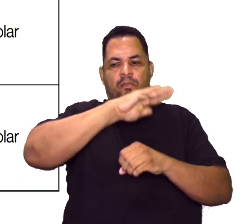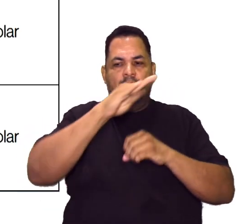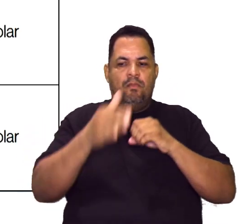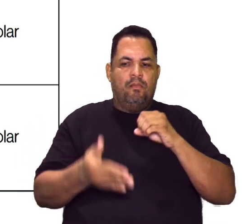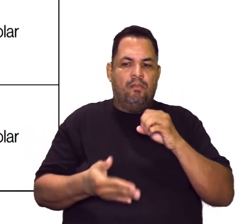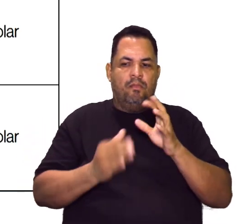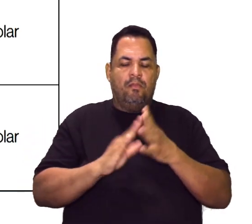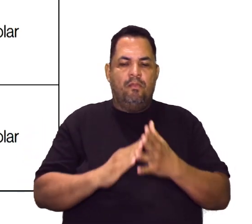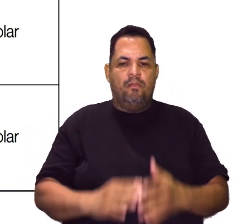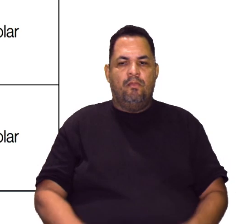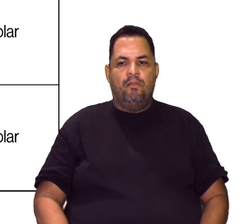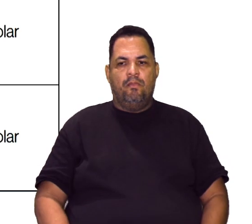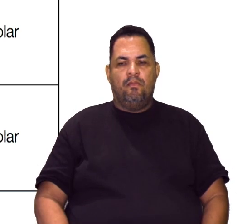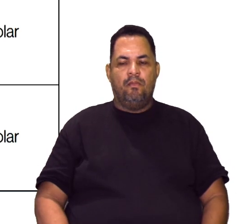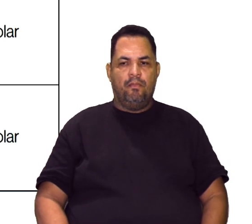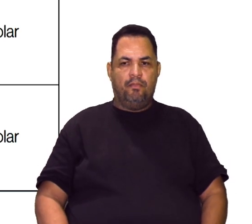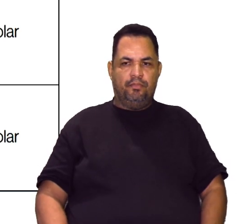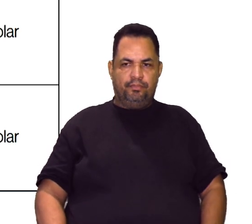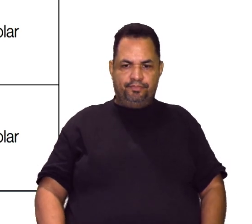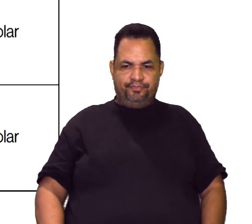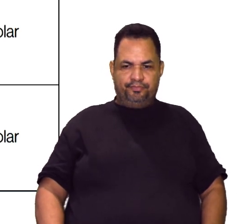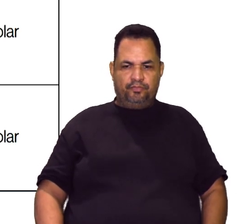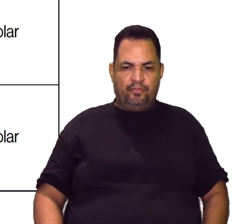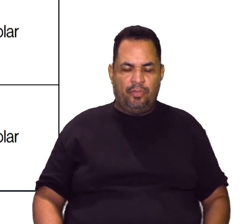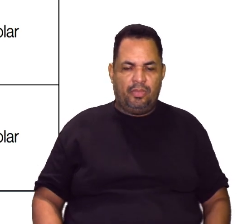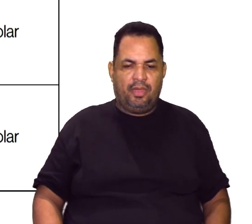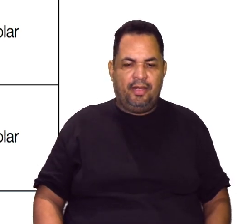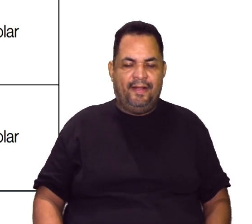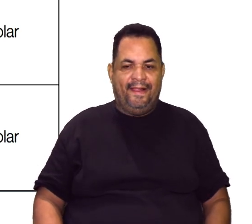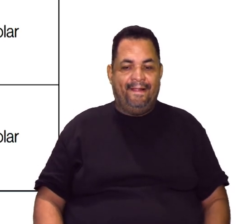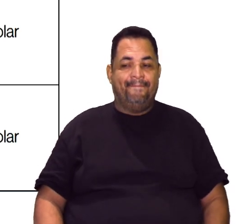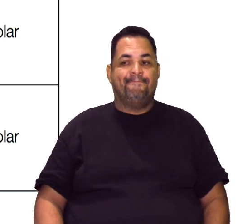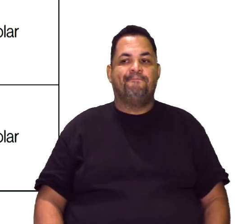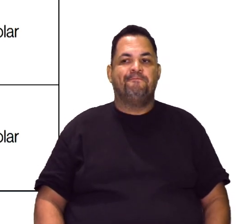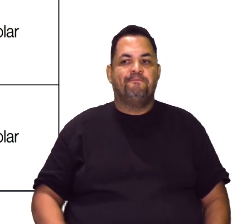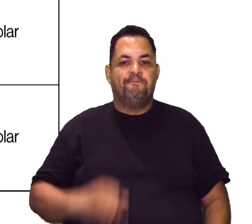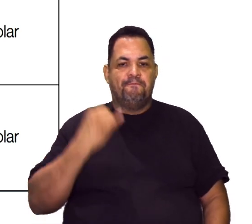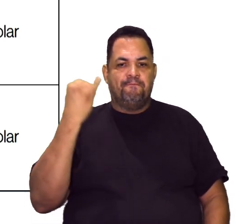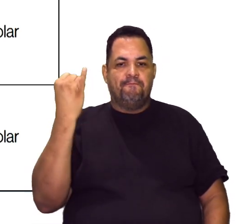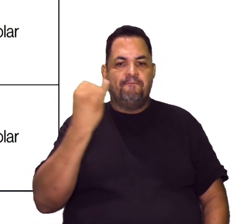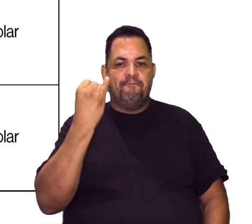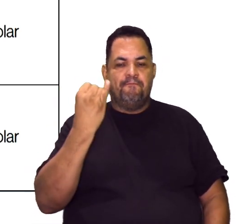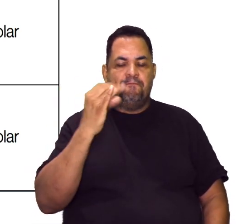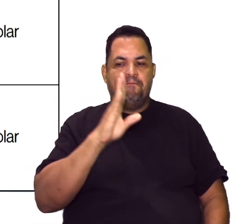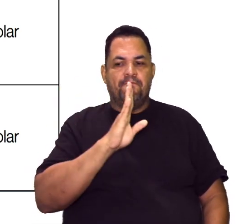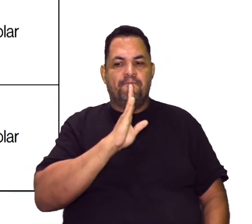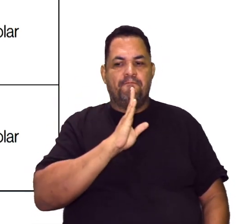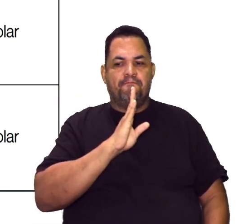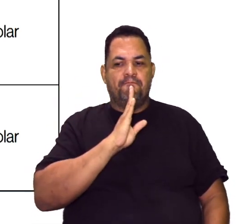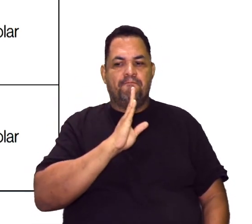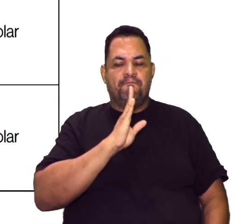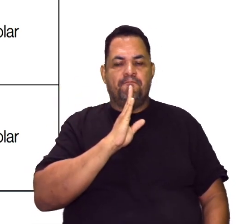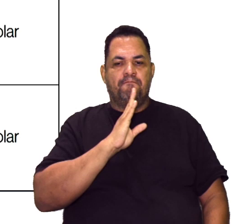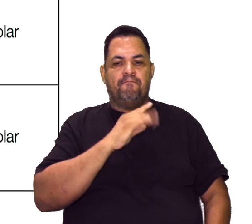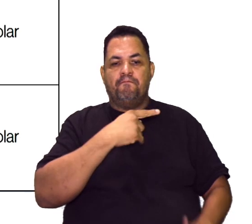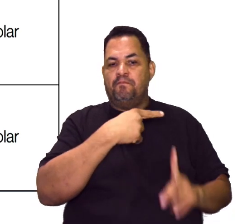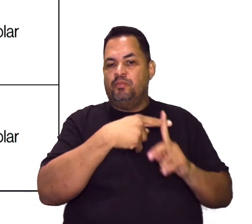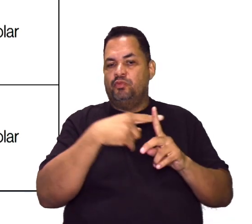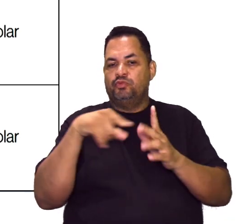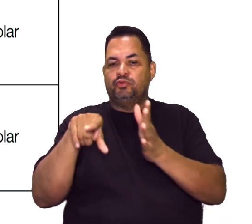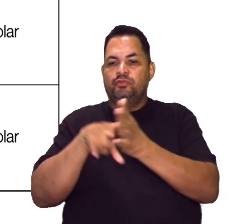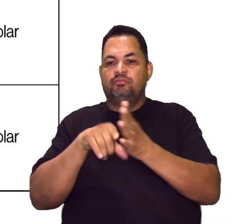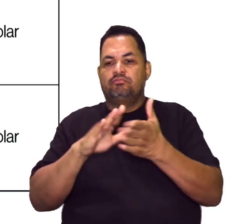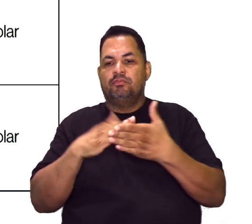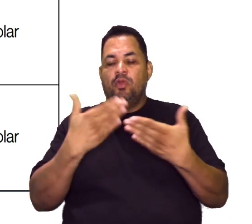camada disponível. É interessante a gente conhecer a polaridade e